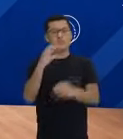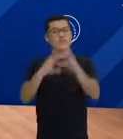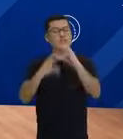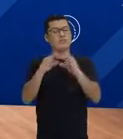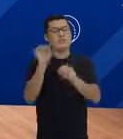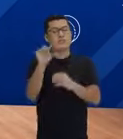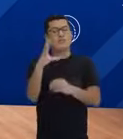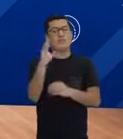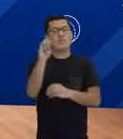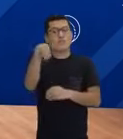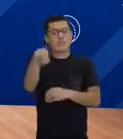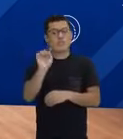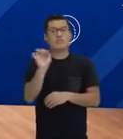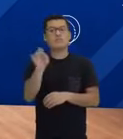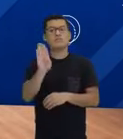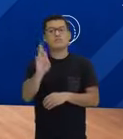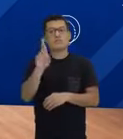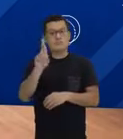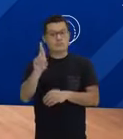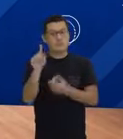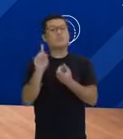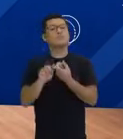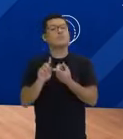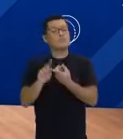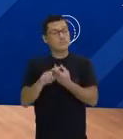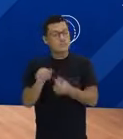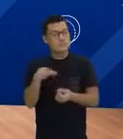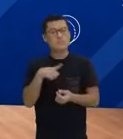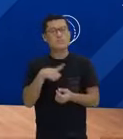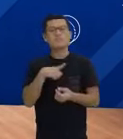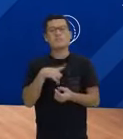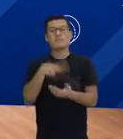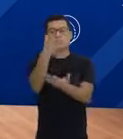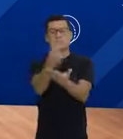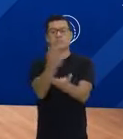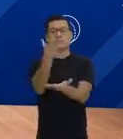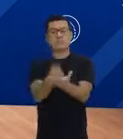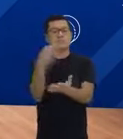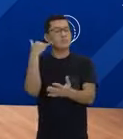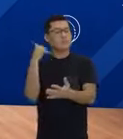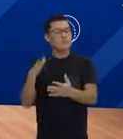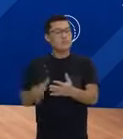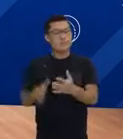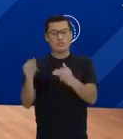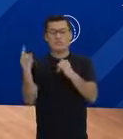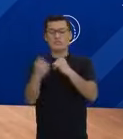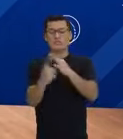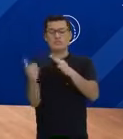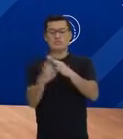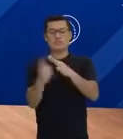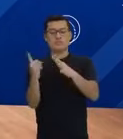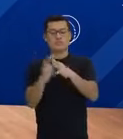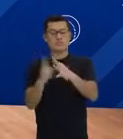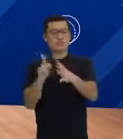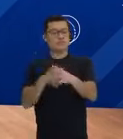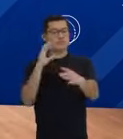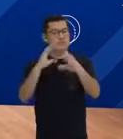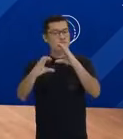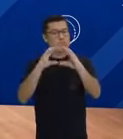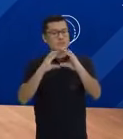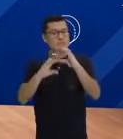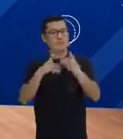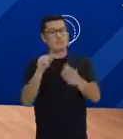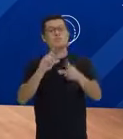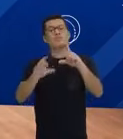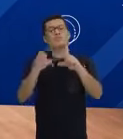www.portalpos.com.br e se você quiser mais praticidade tem também o aplicativo do celular aí que no caso é cultura rede de